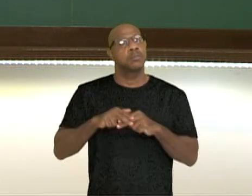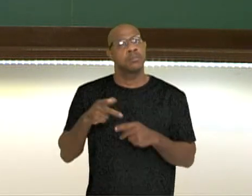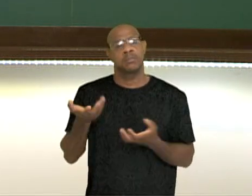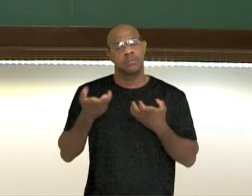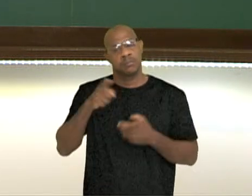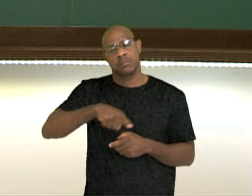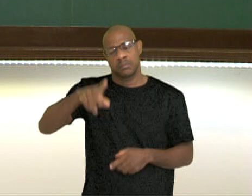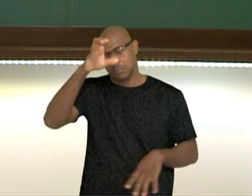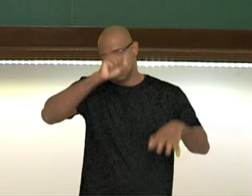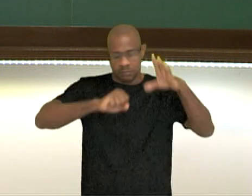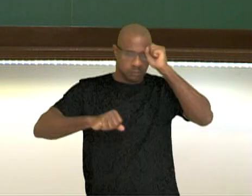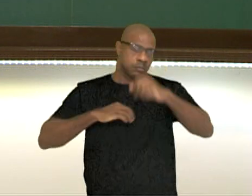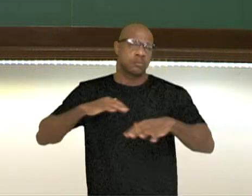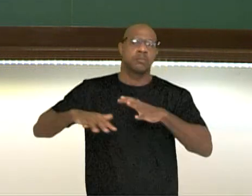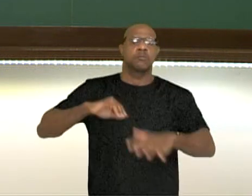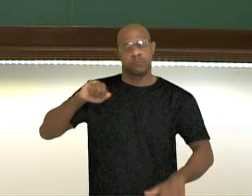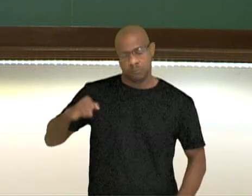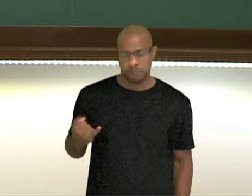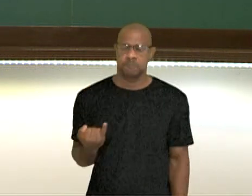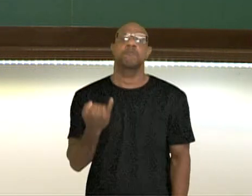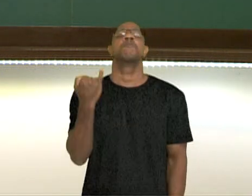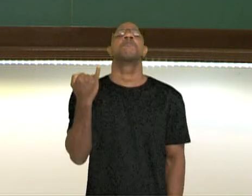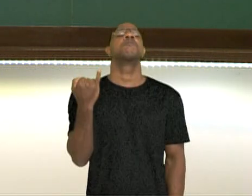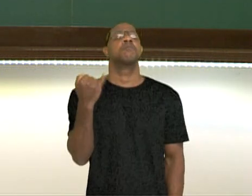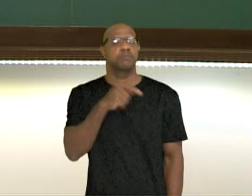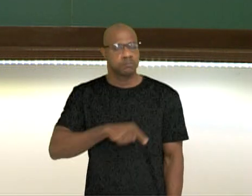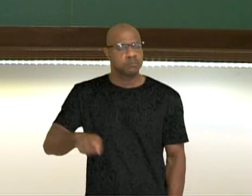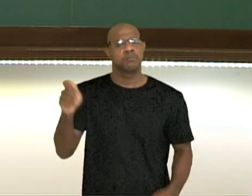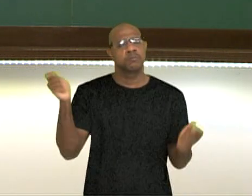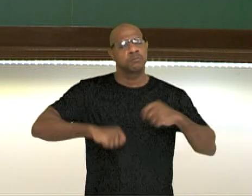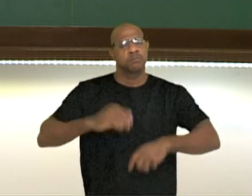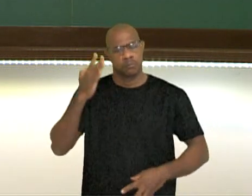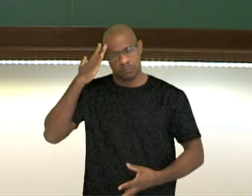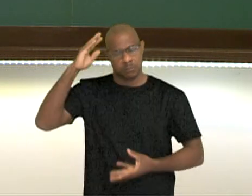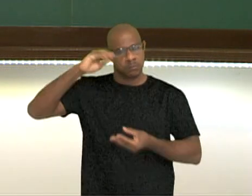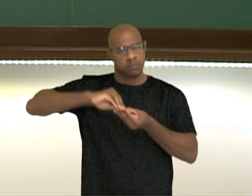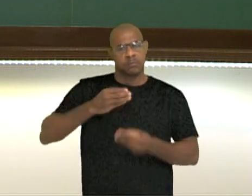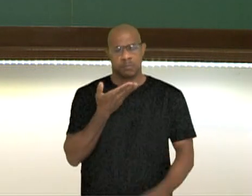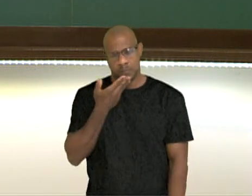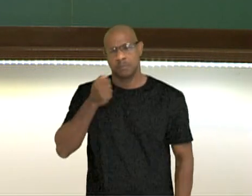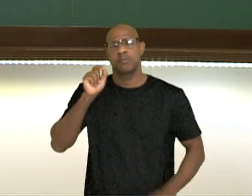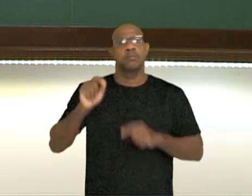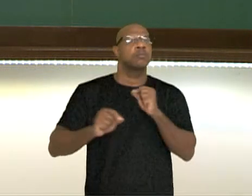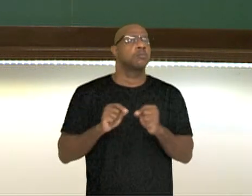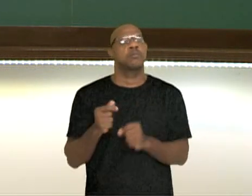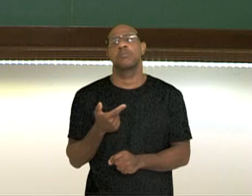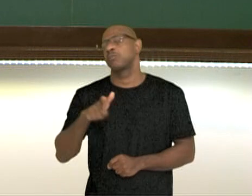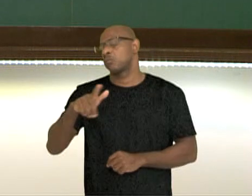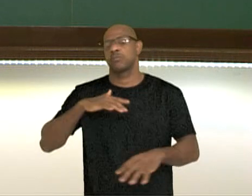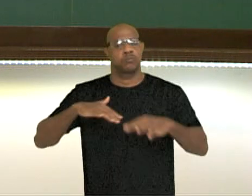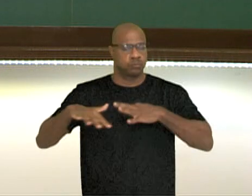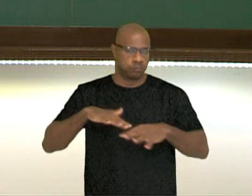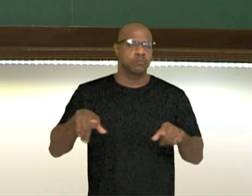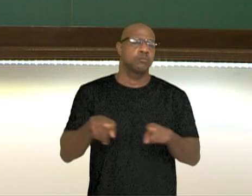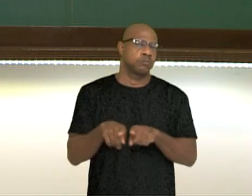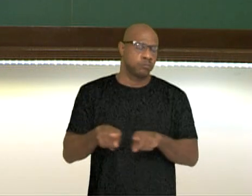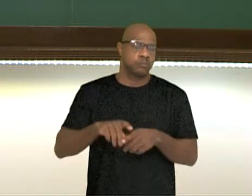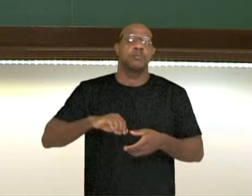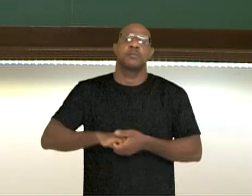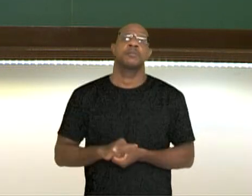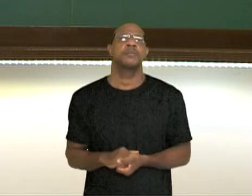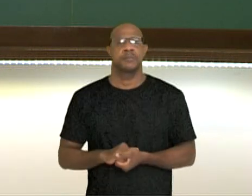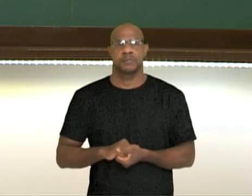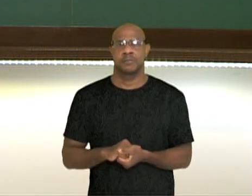aprendessem esse movimento importante para que vocês possam entender melhor aí os outros movimentos de ataque e